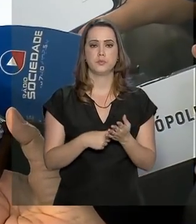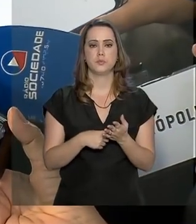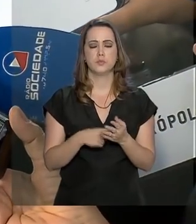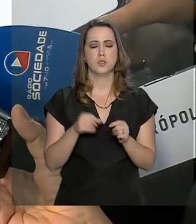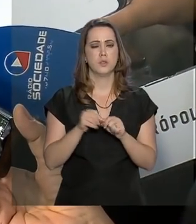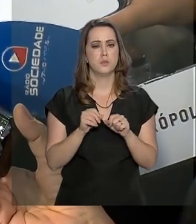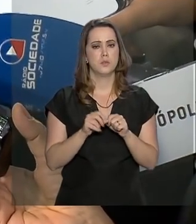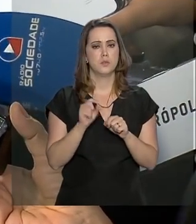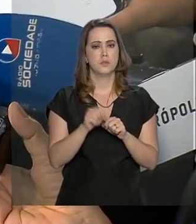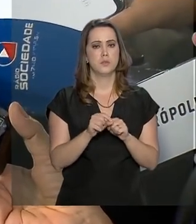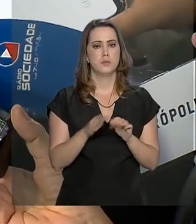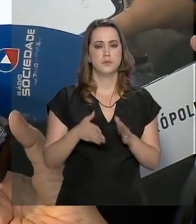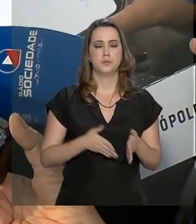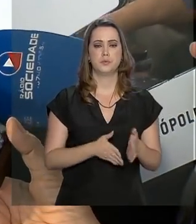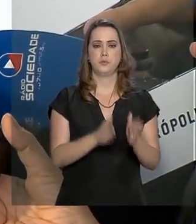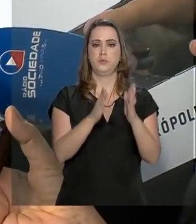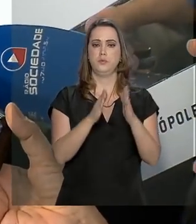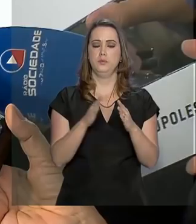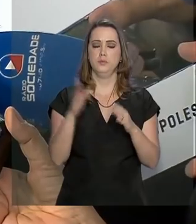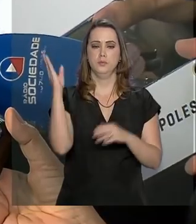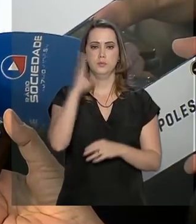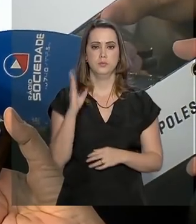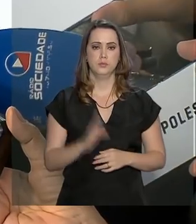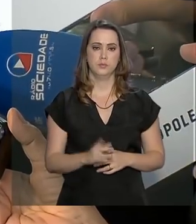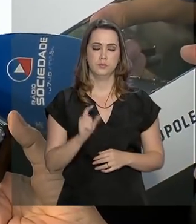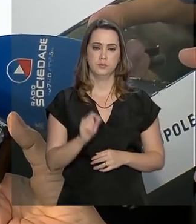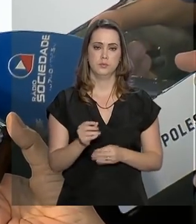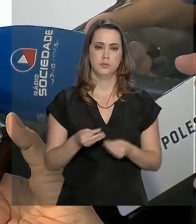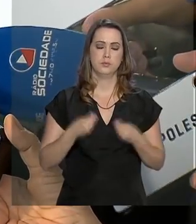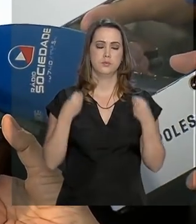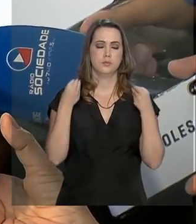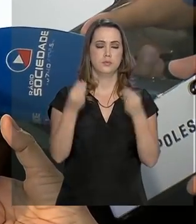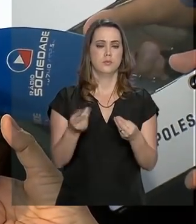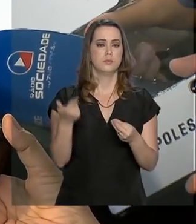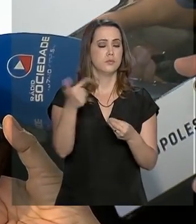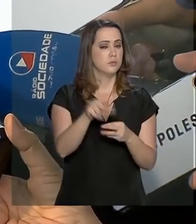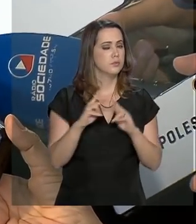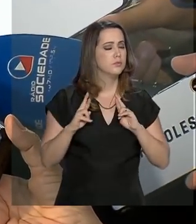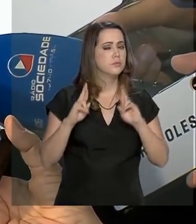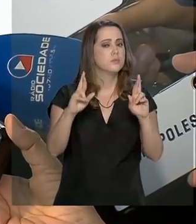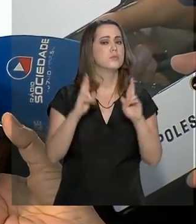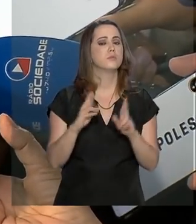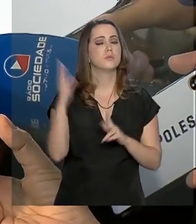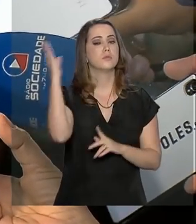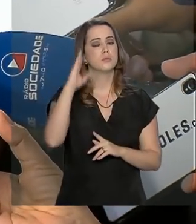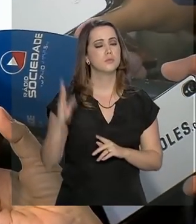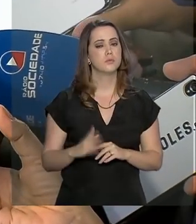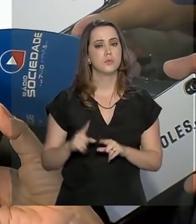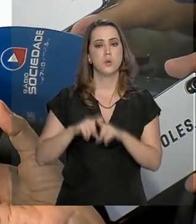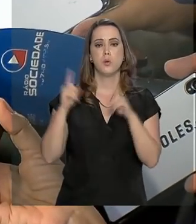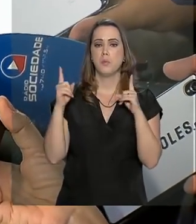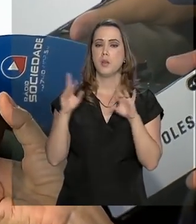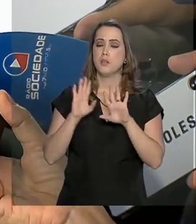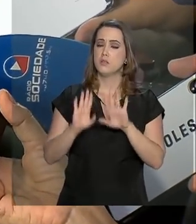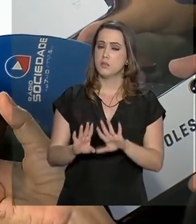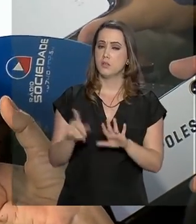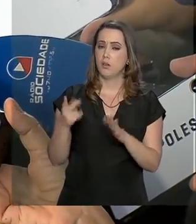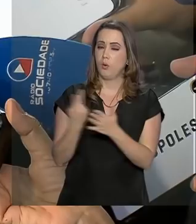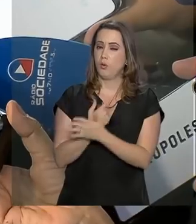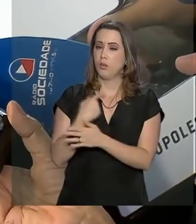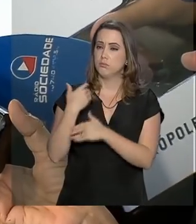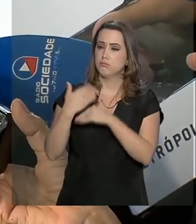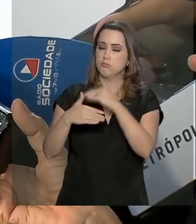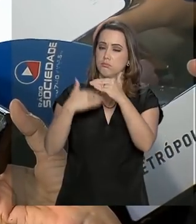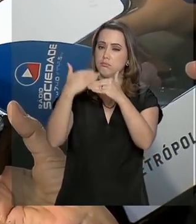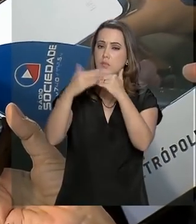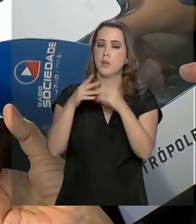firmou nas ruas com os brasileiros, de trazer de volta a esperança para o país, mas isso vai ser construído